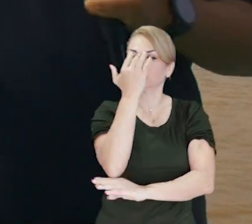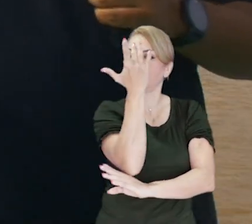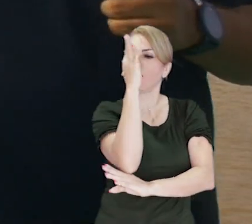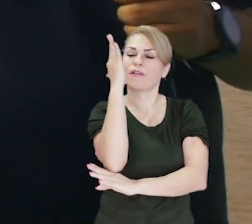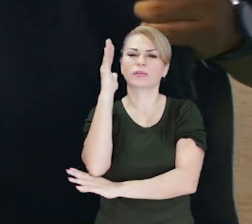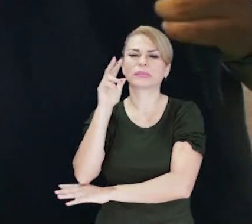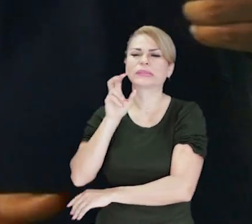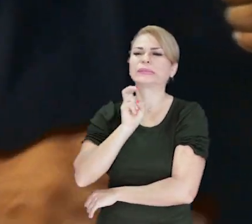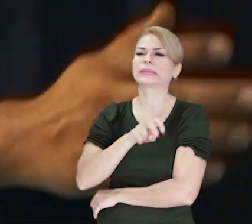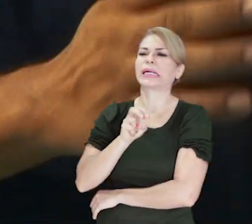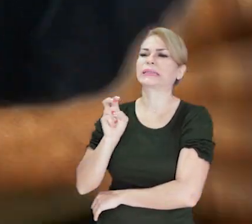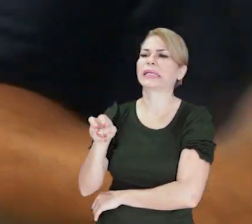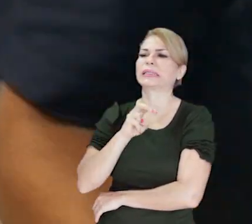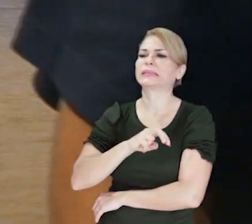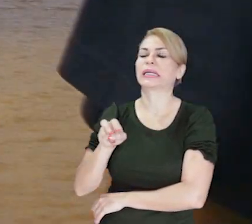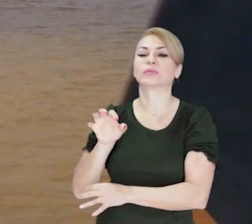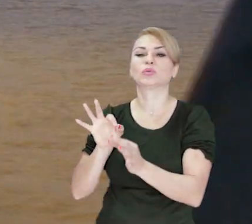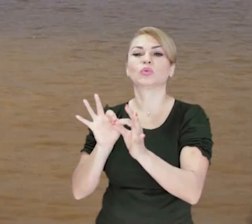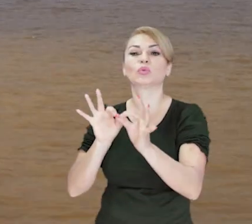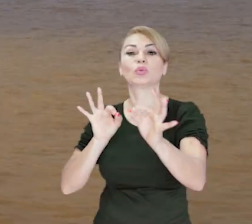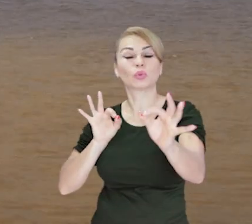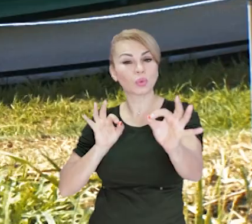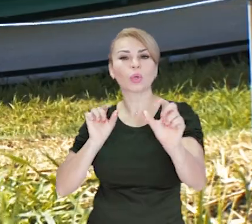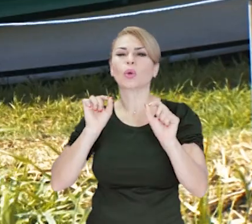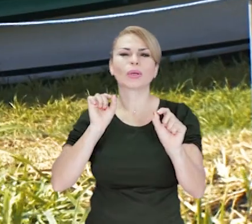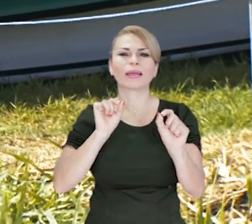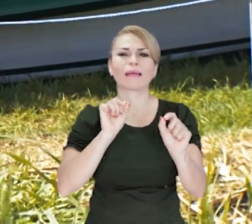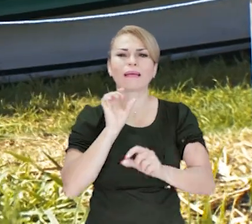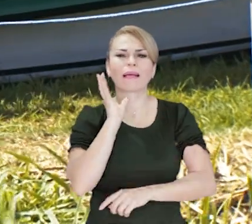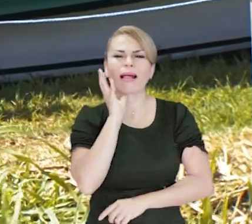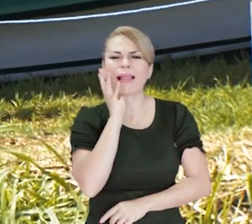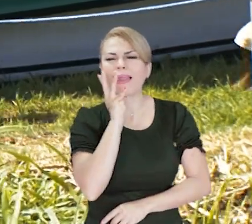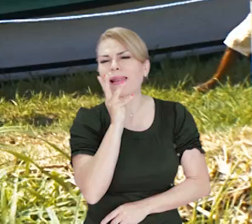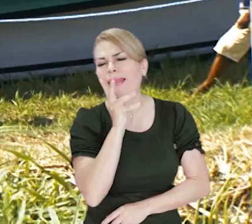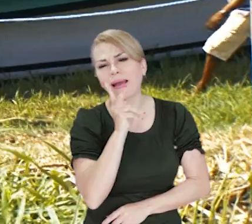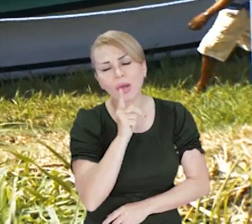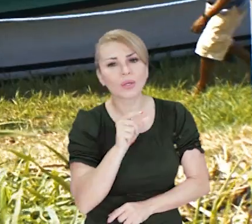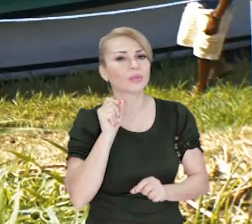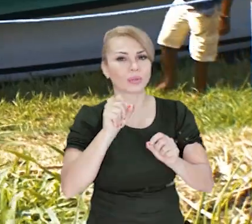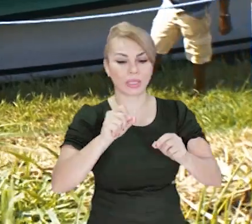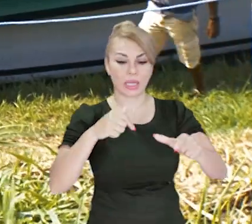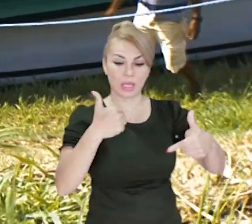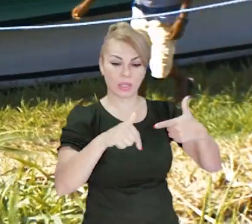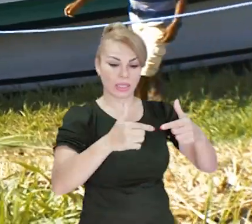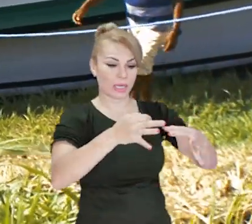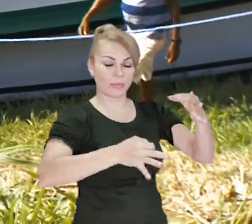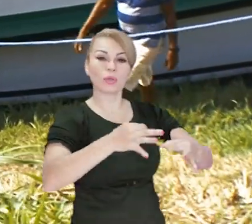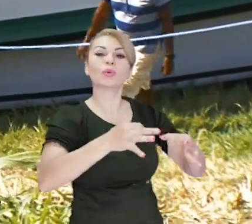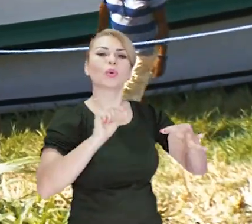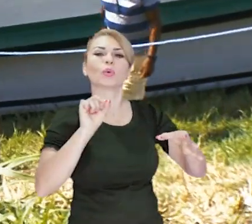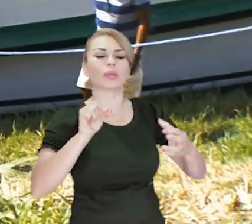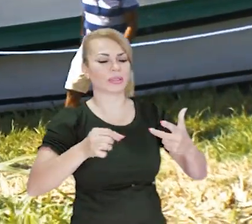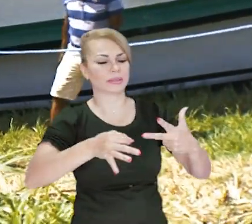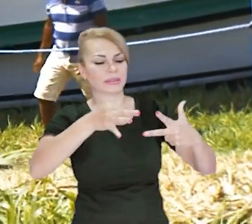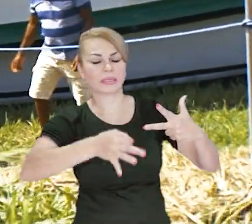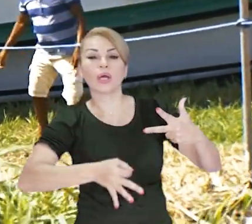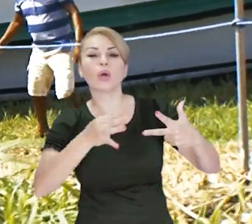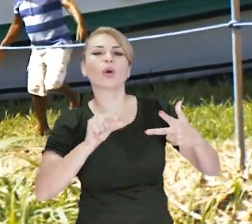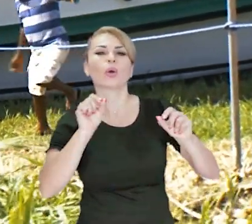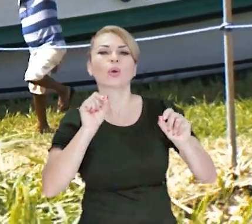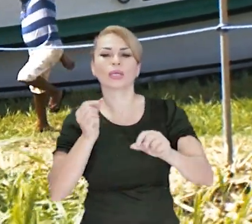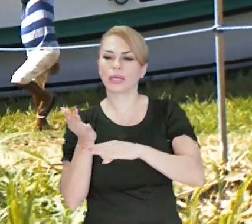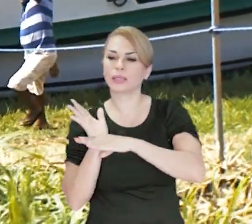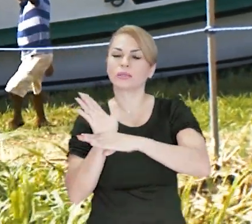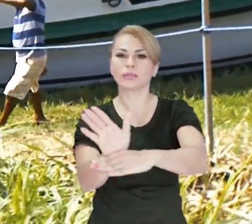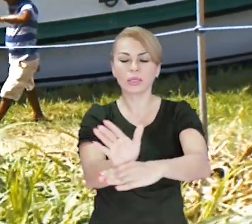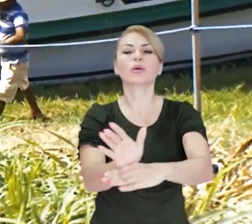as pessoas e a natureza determina o ritmo da vida amazônica. E o trabalho do judiciário é um equilíbrio entre se manter disponível e prover os meios para que o acesso